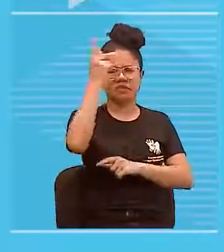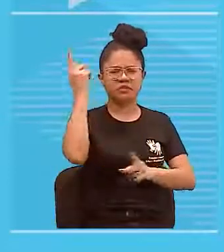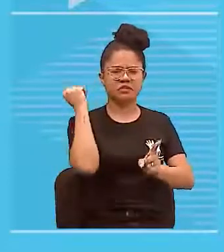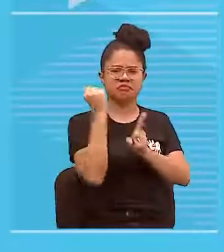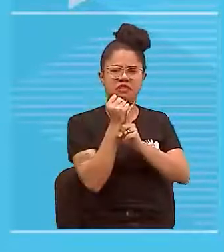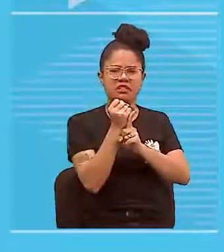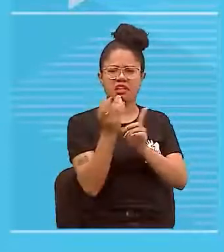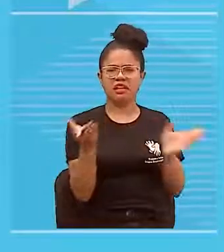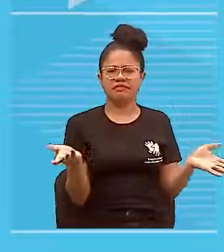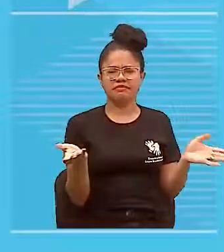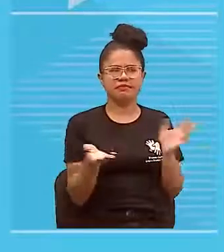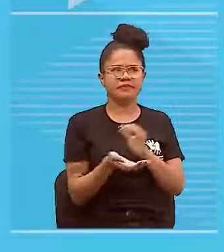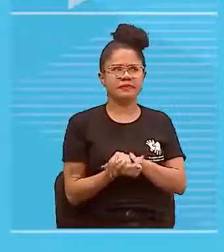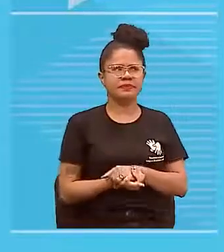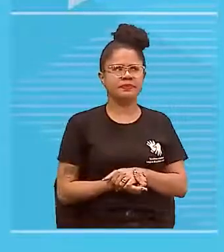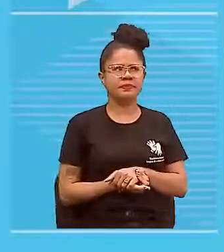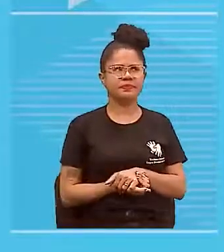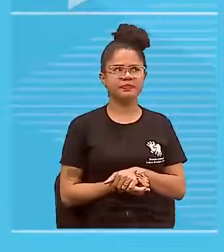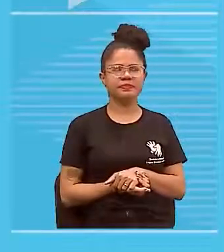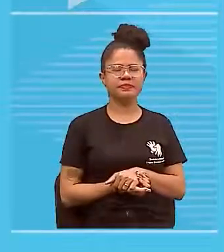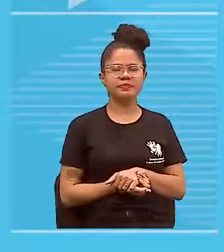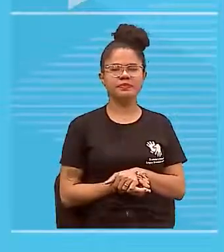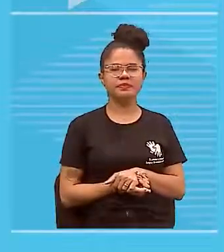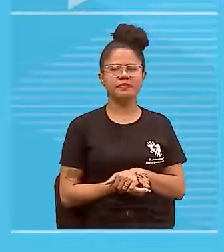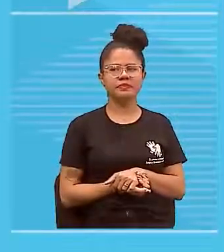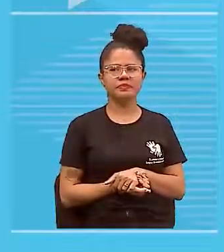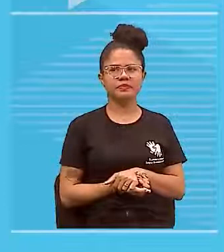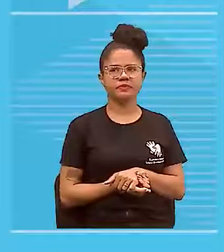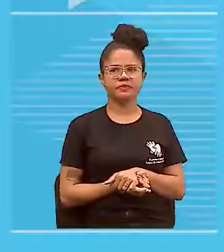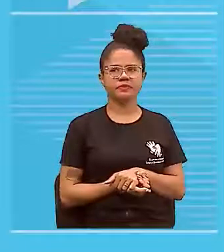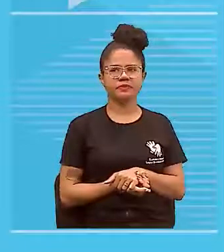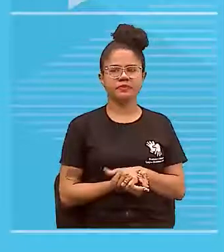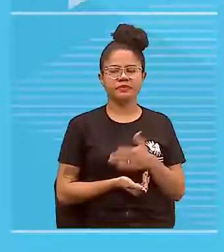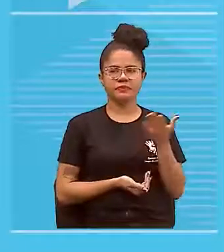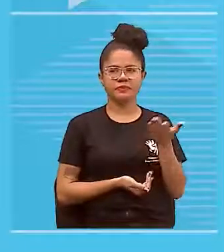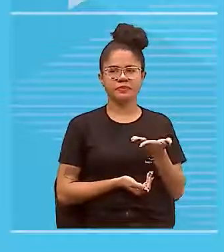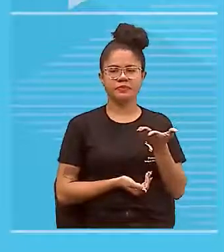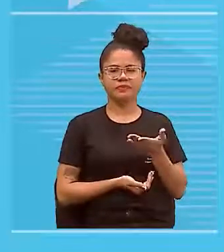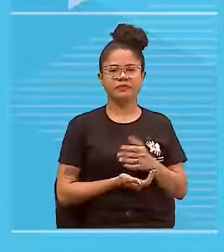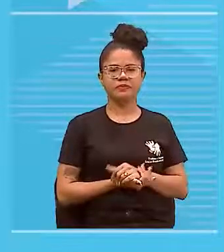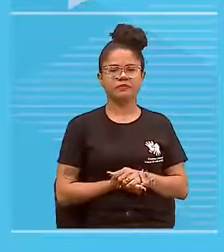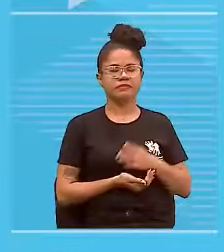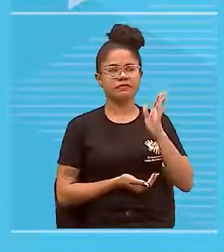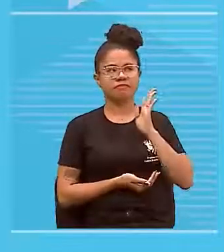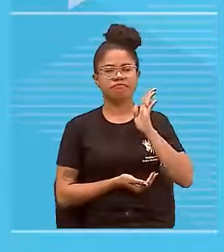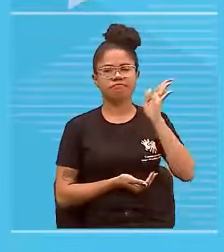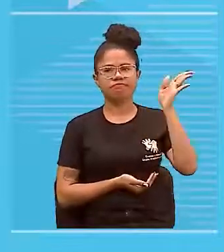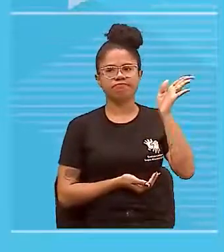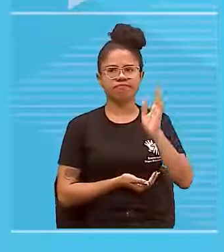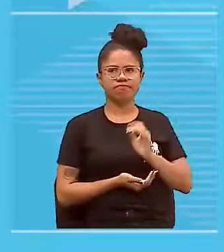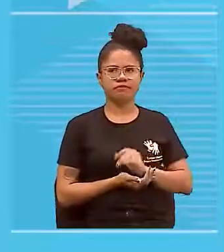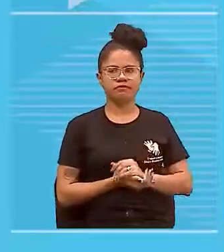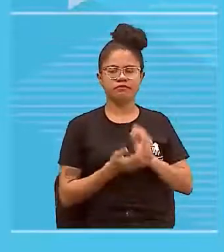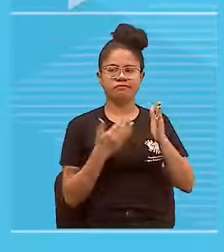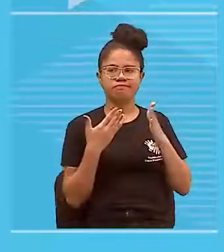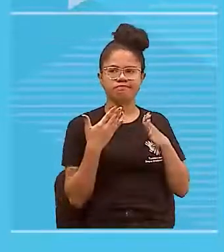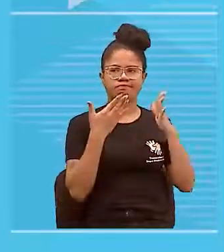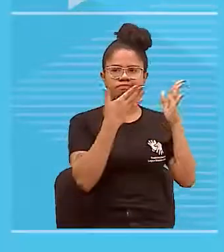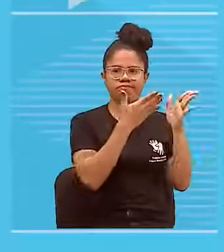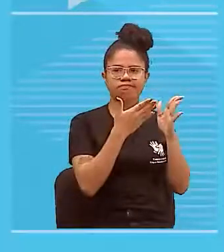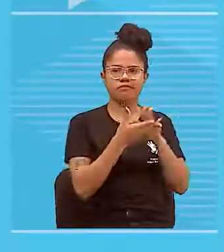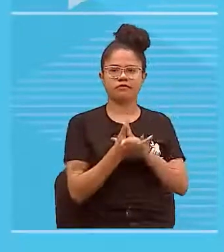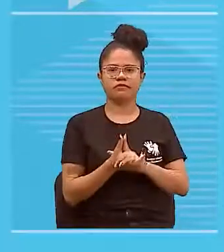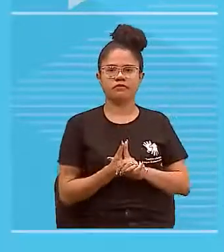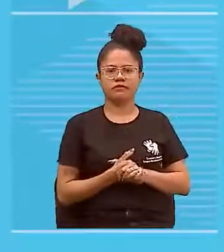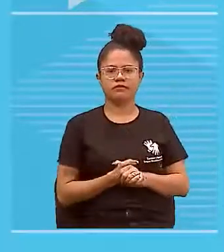Eita aí né com base nessa charge com base